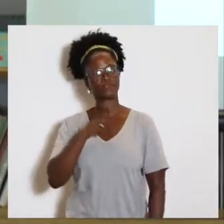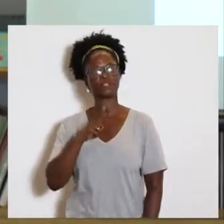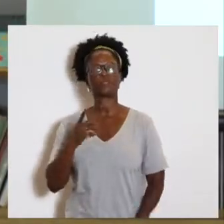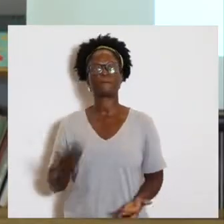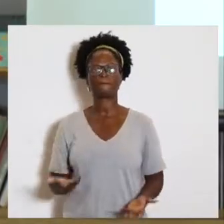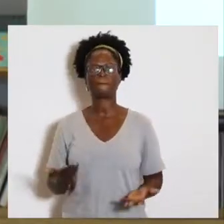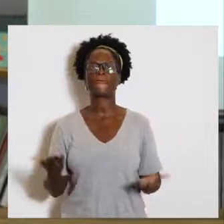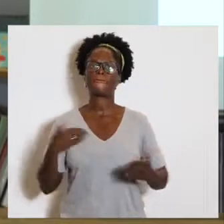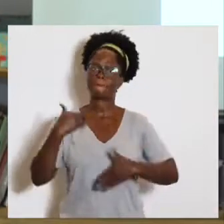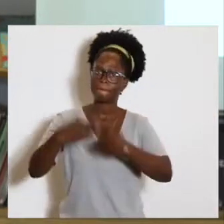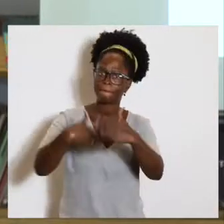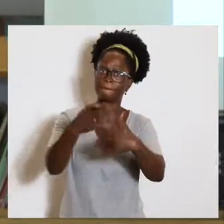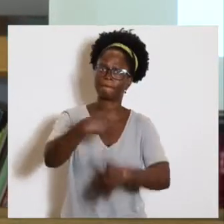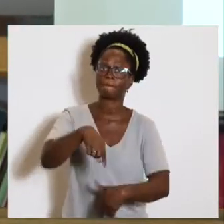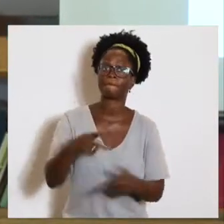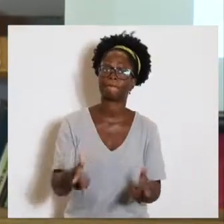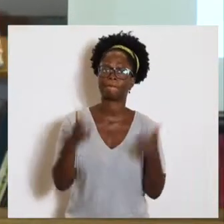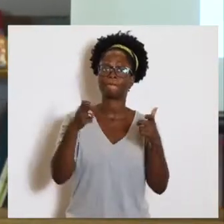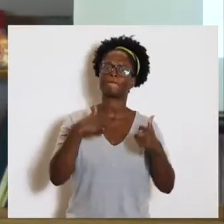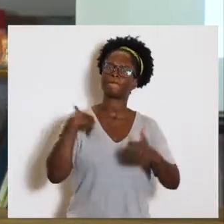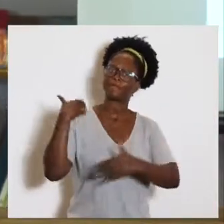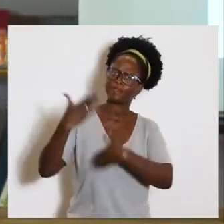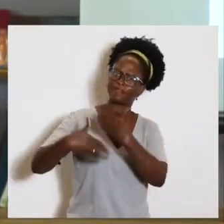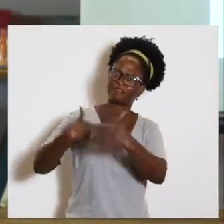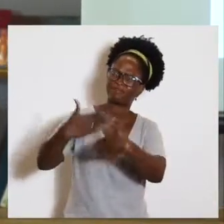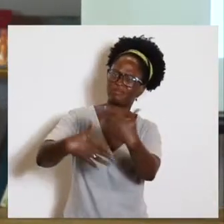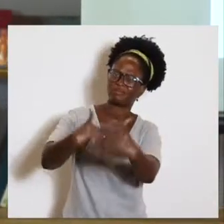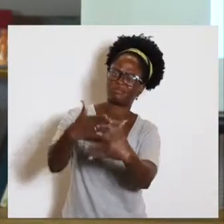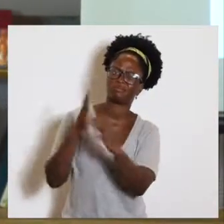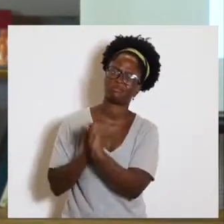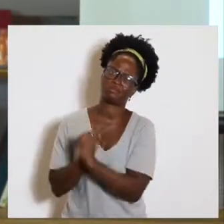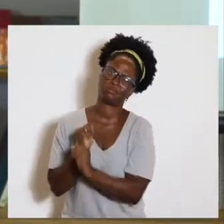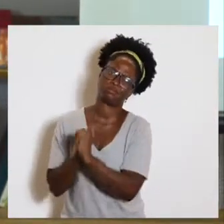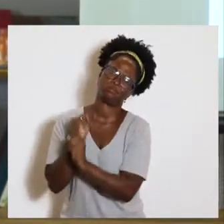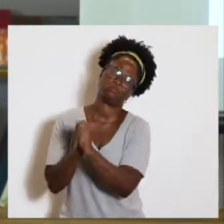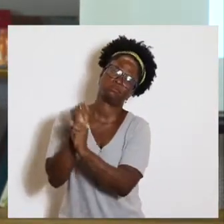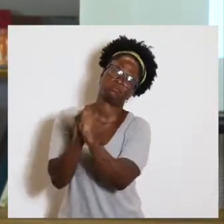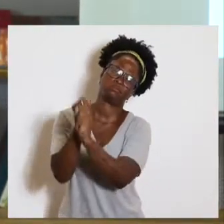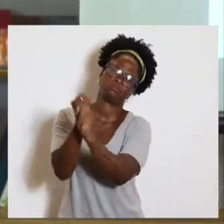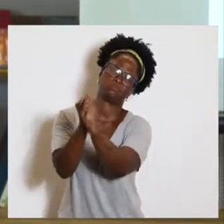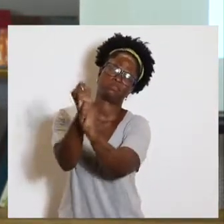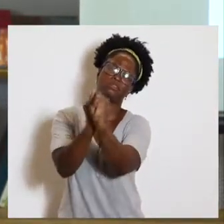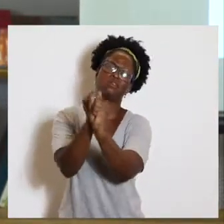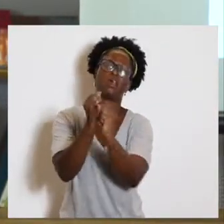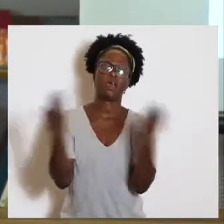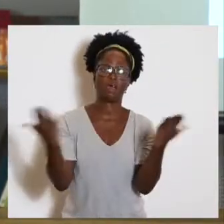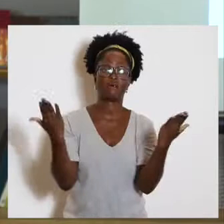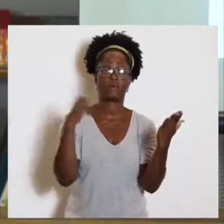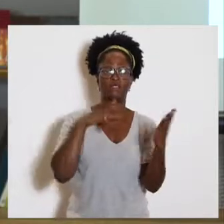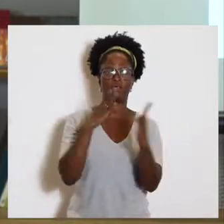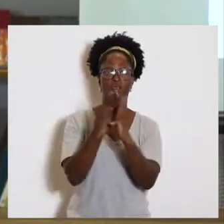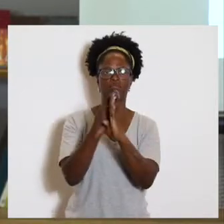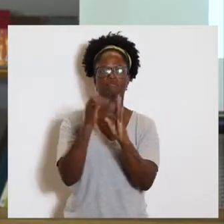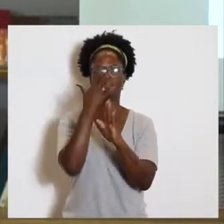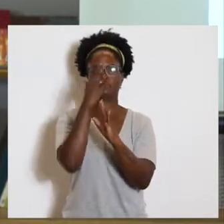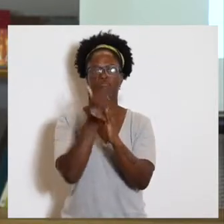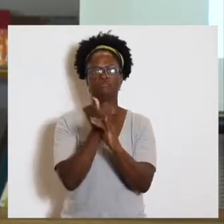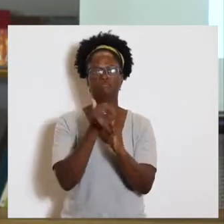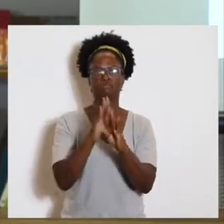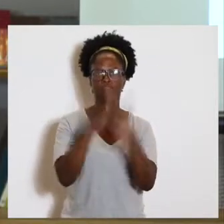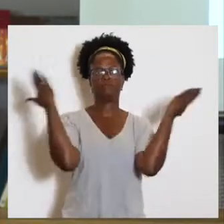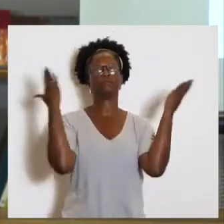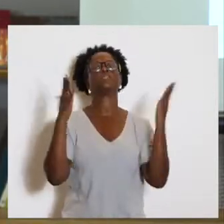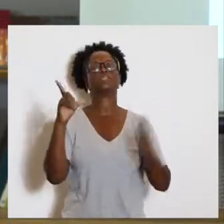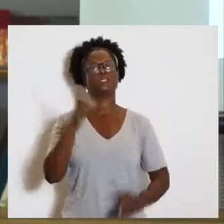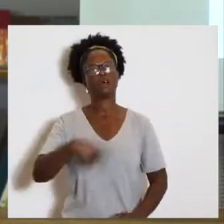grupos esse é um processo que nós observamos ao longo de décadas e um processo que começa a ser rompido neste momento então um